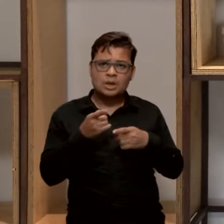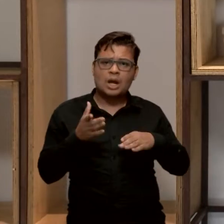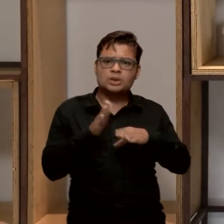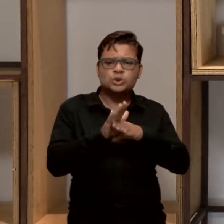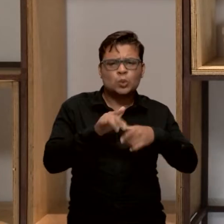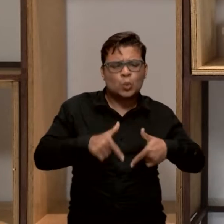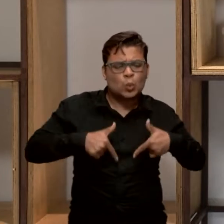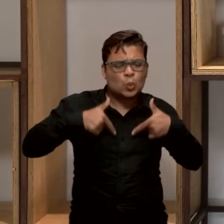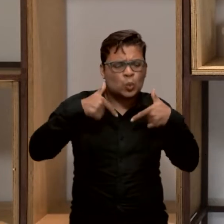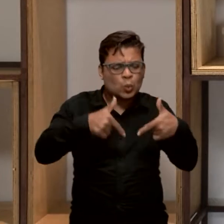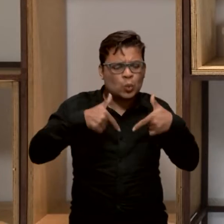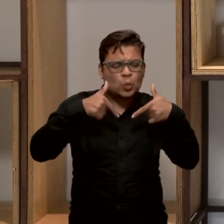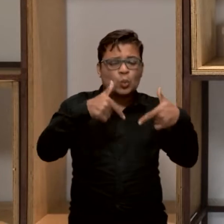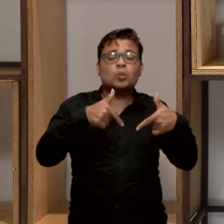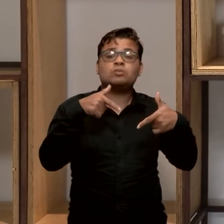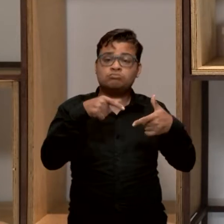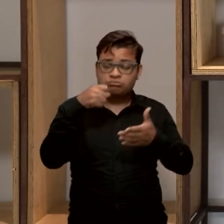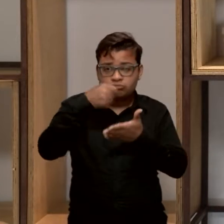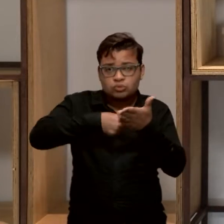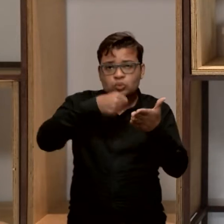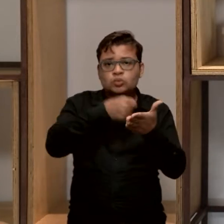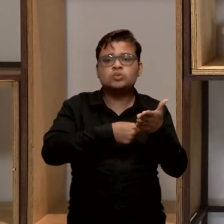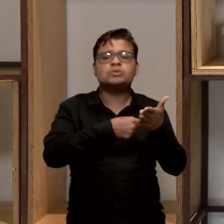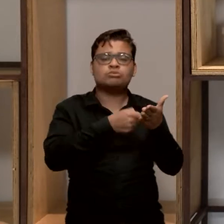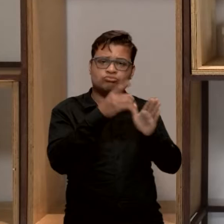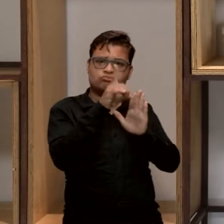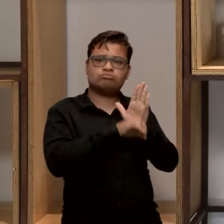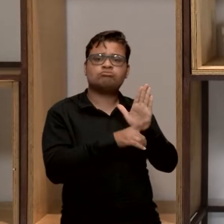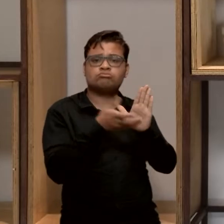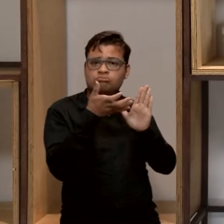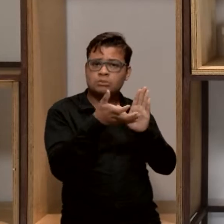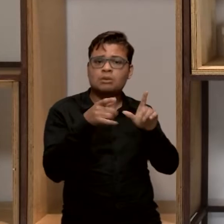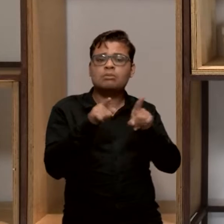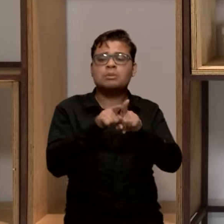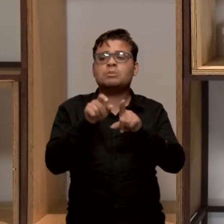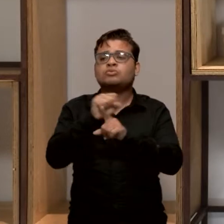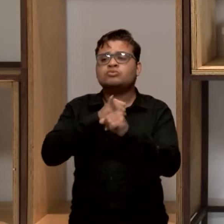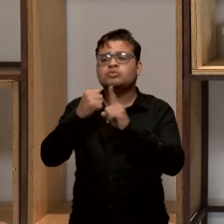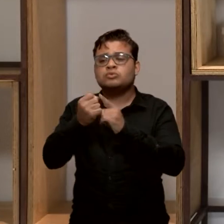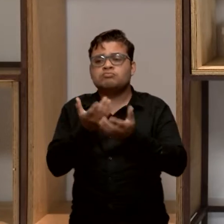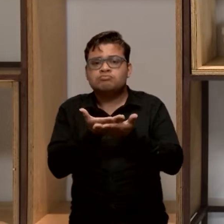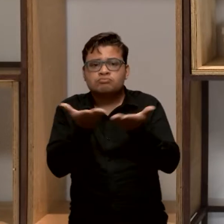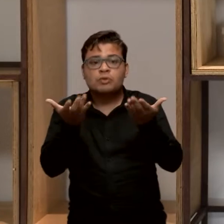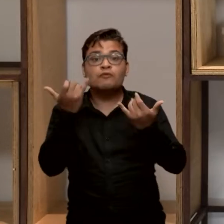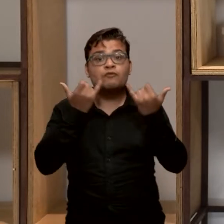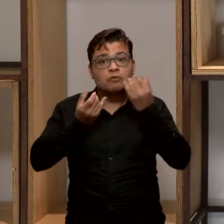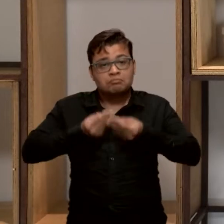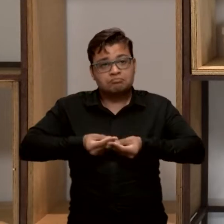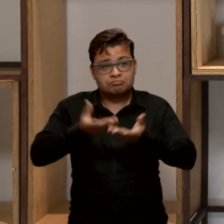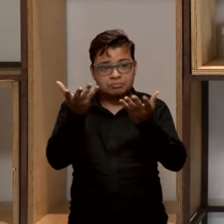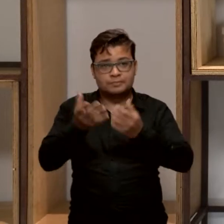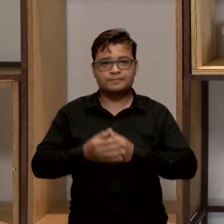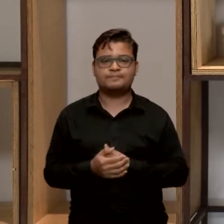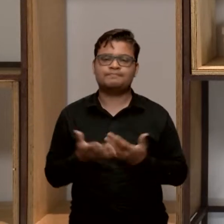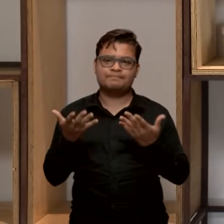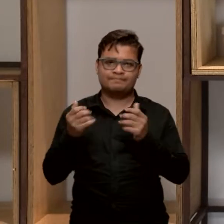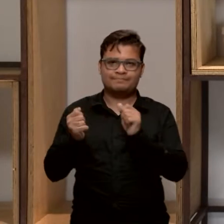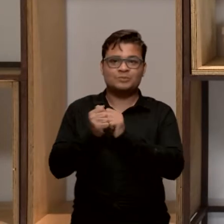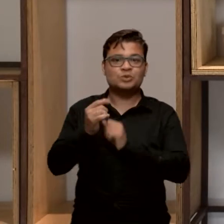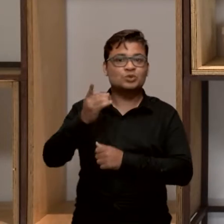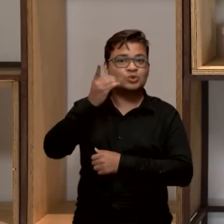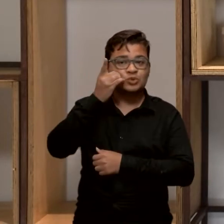que ela tem, né, dessa luta por direitos, conscientização social e tudo mais. Estou aqui agora com o Diogo Marques, ele está fazendo a